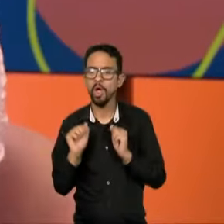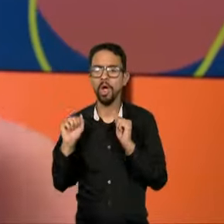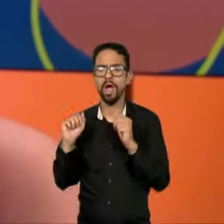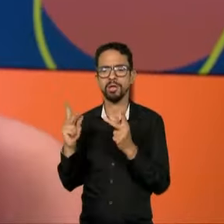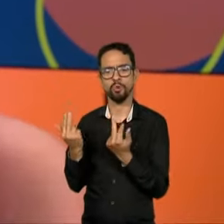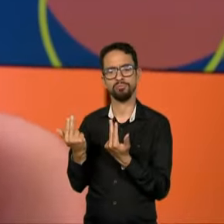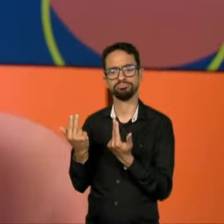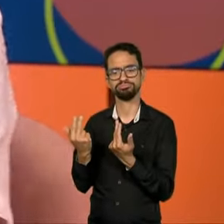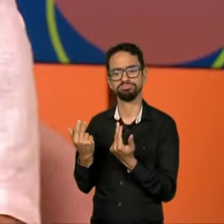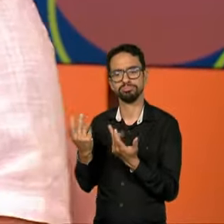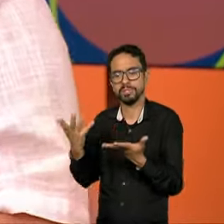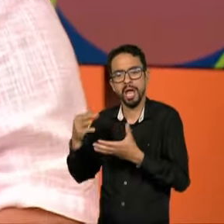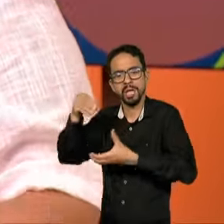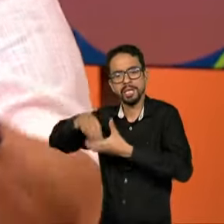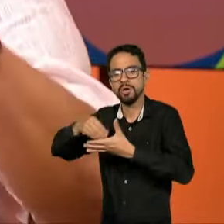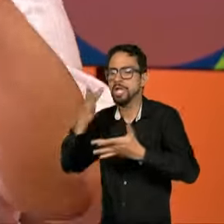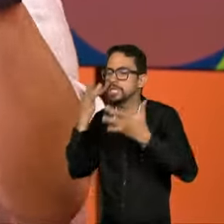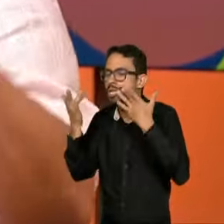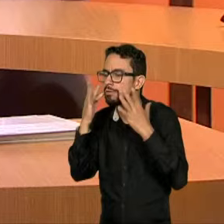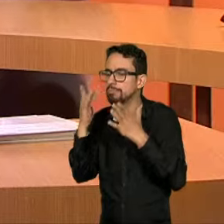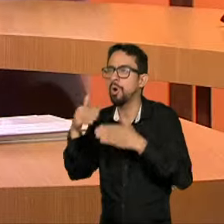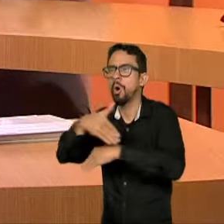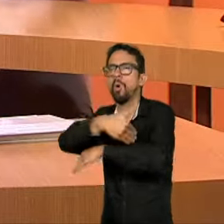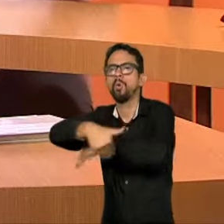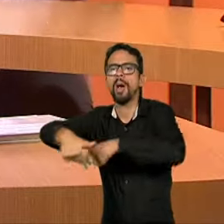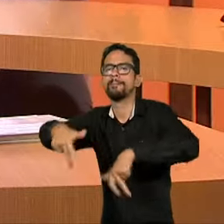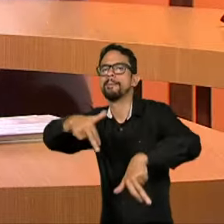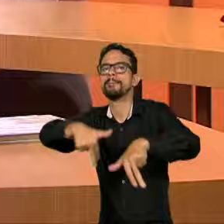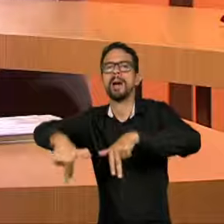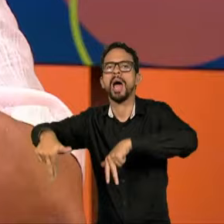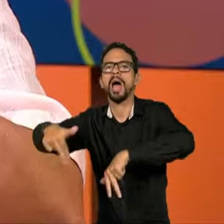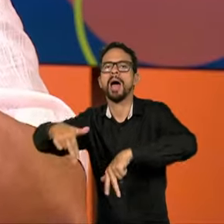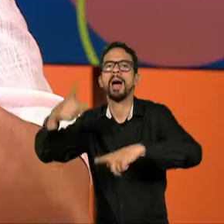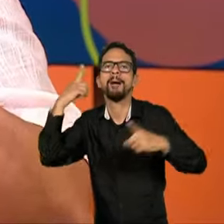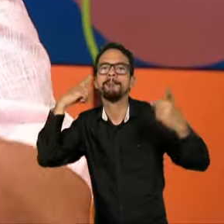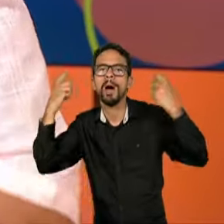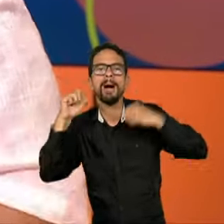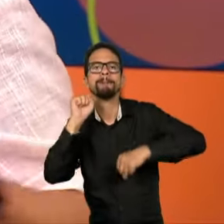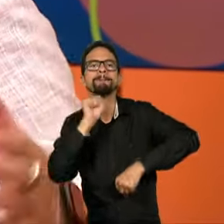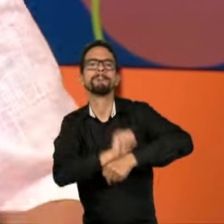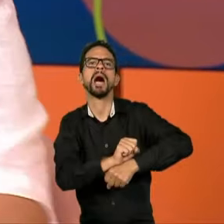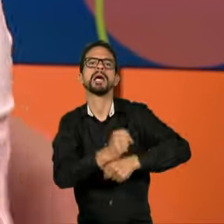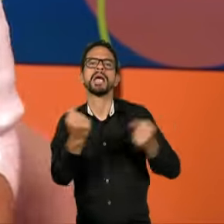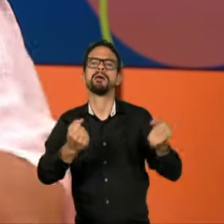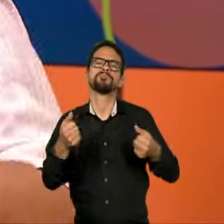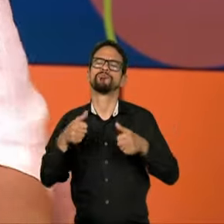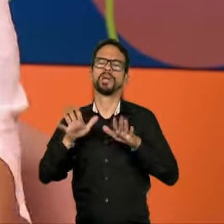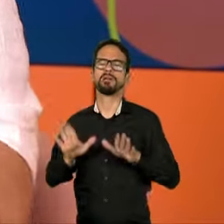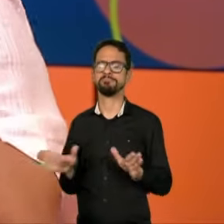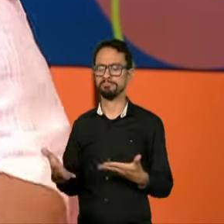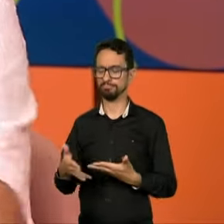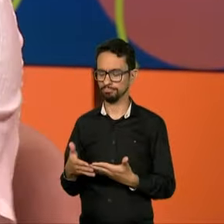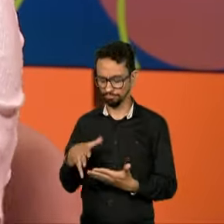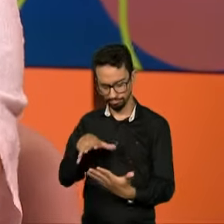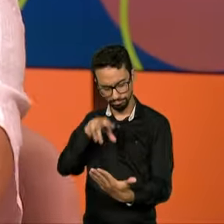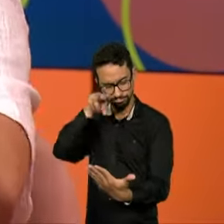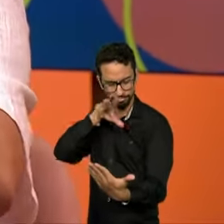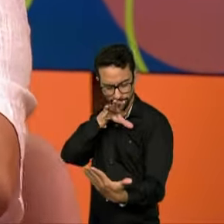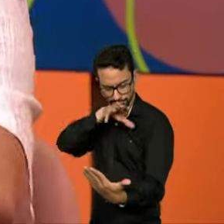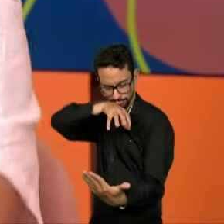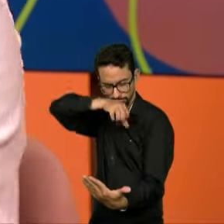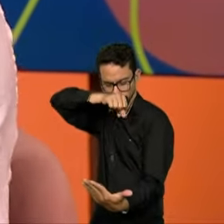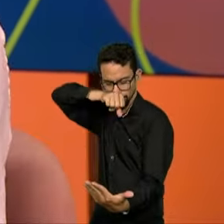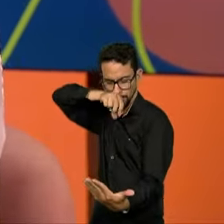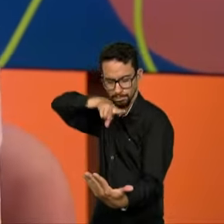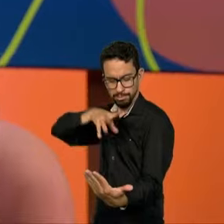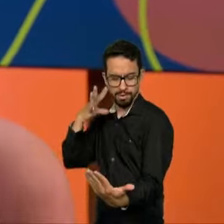eu queria ficar lá, no teatro. É. Eu não queria ficar na rua, queria ouvir o barulho da freada do carro, eu queria ficar ali, respirar aquilo, entrar lá e estar